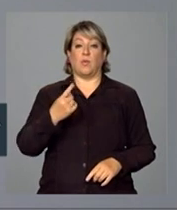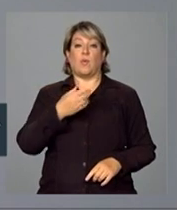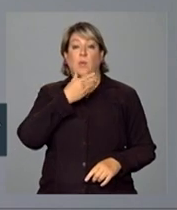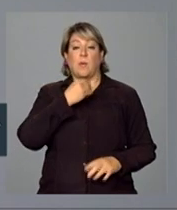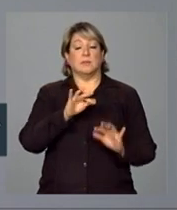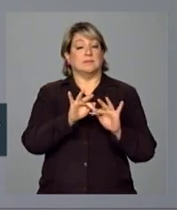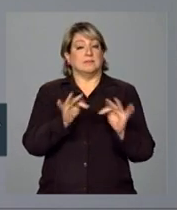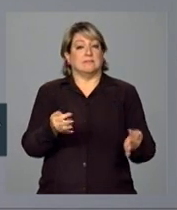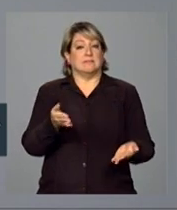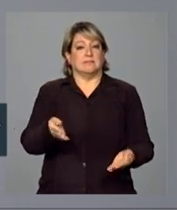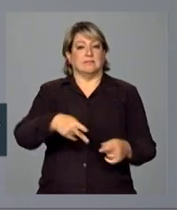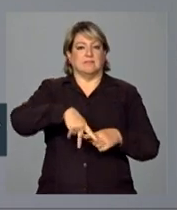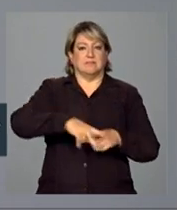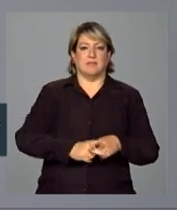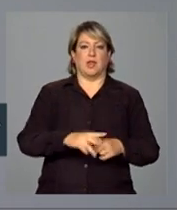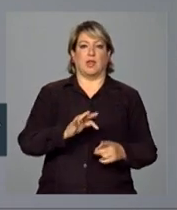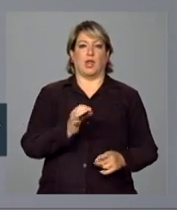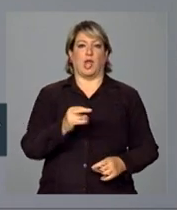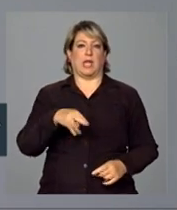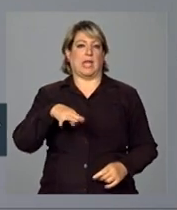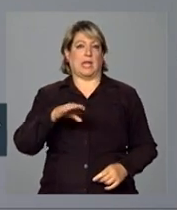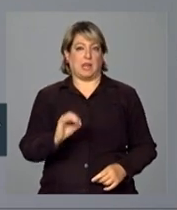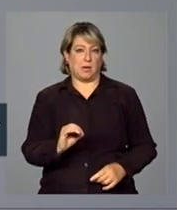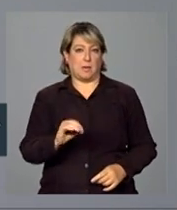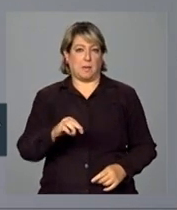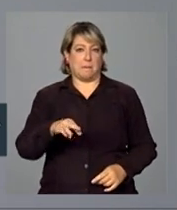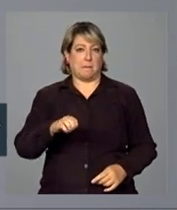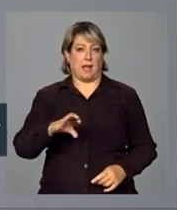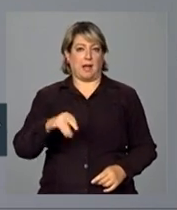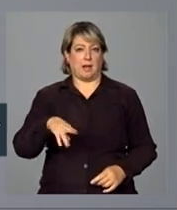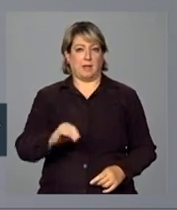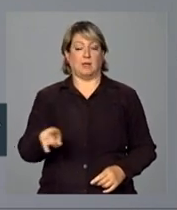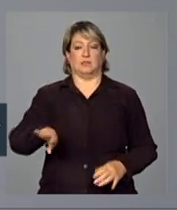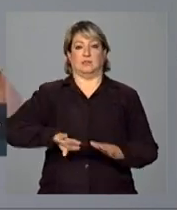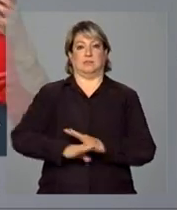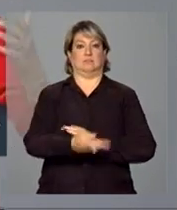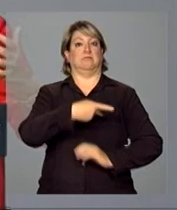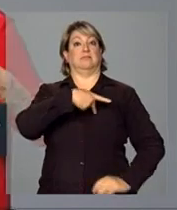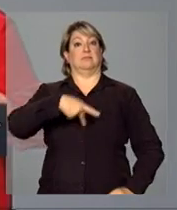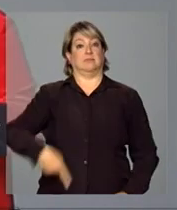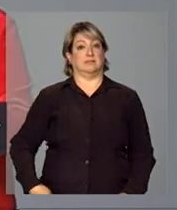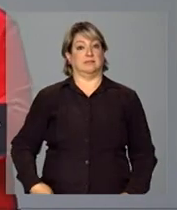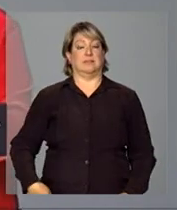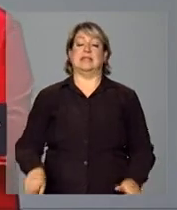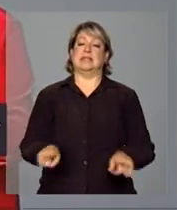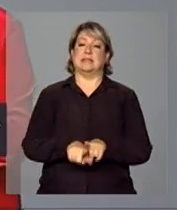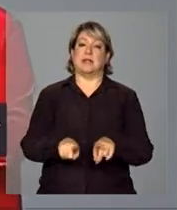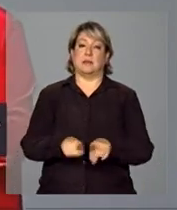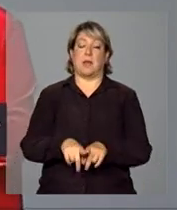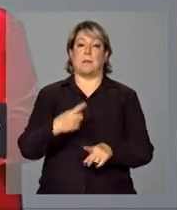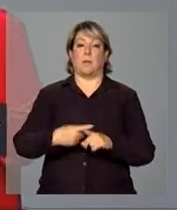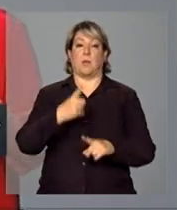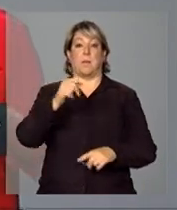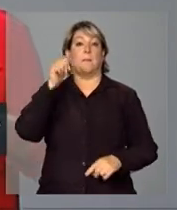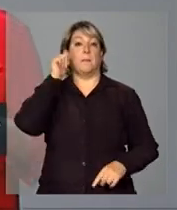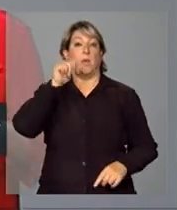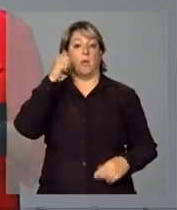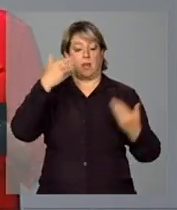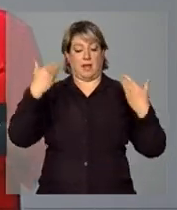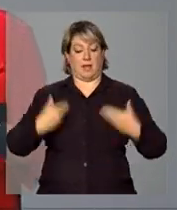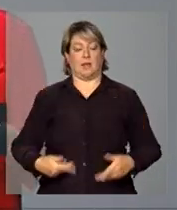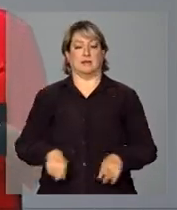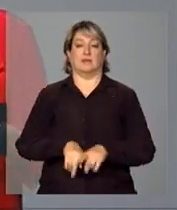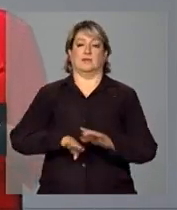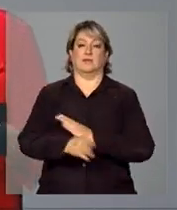mecânico virou presidente. E, segundo, porque uma mulher também virou presidenta.